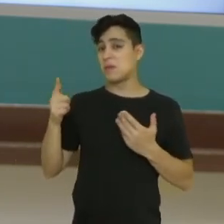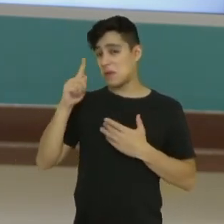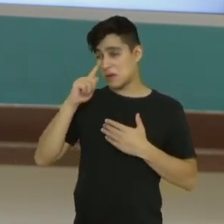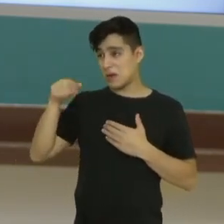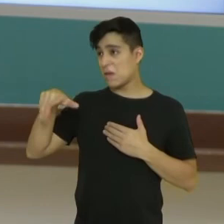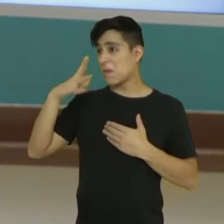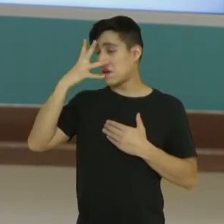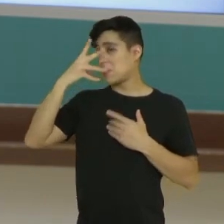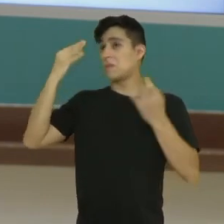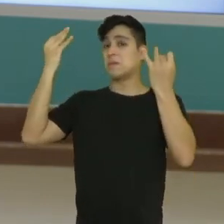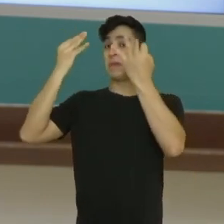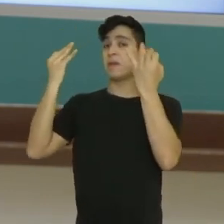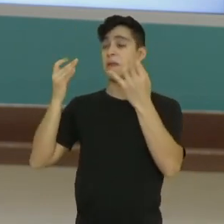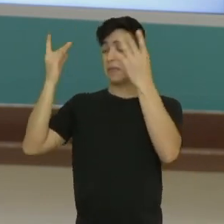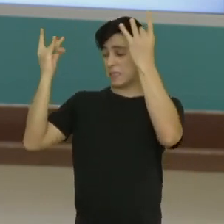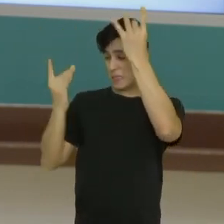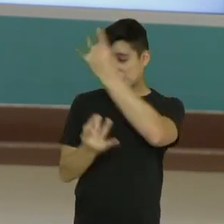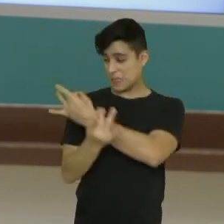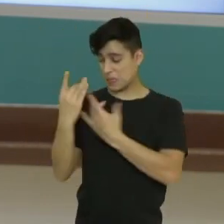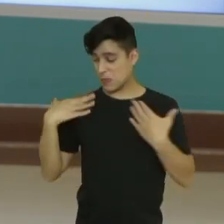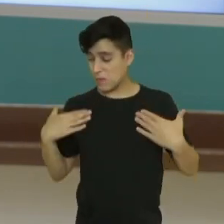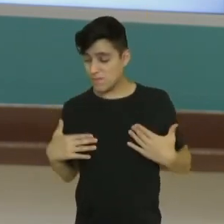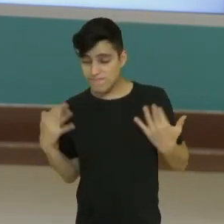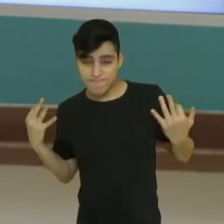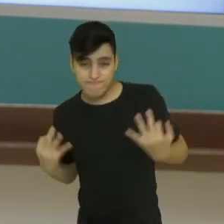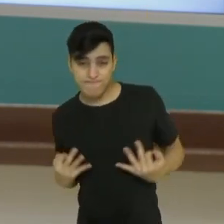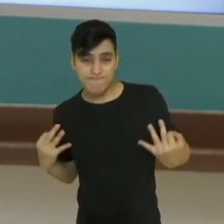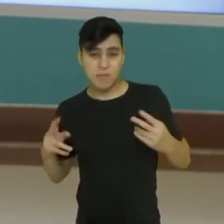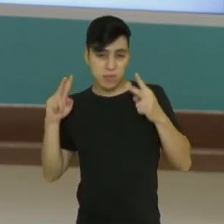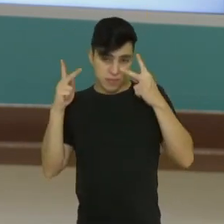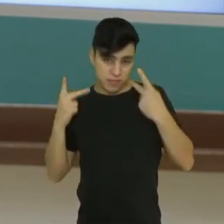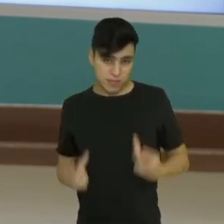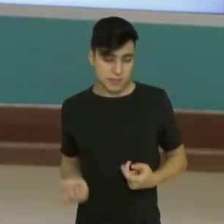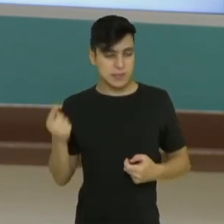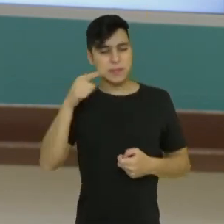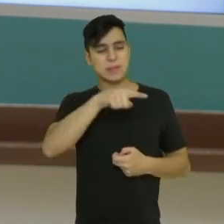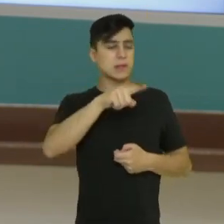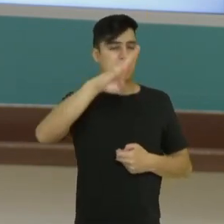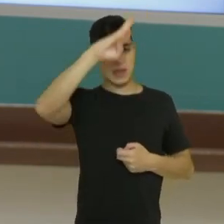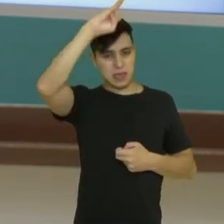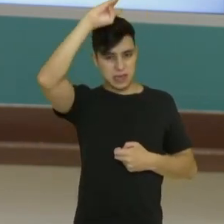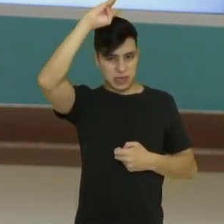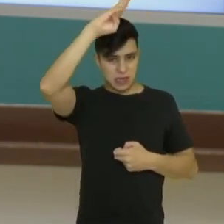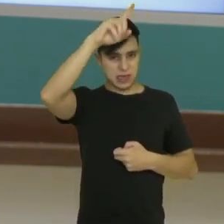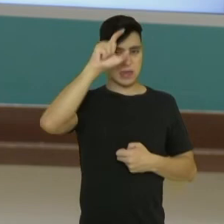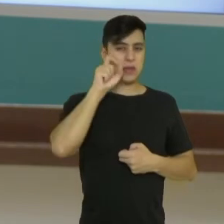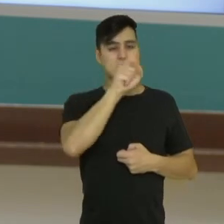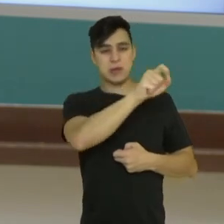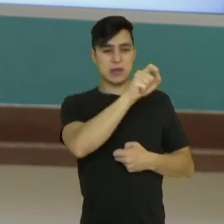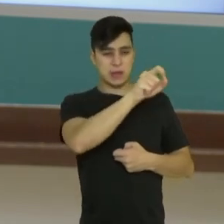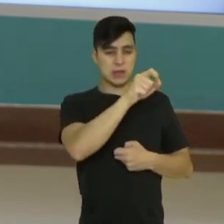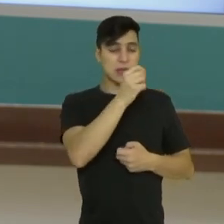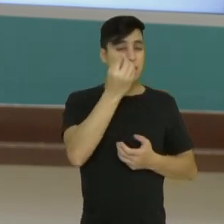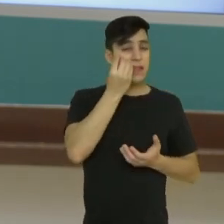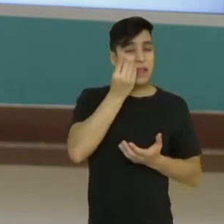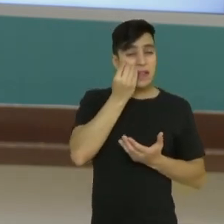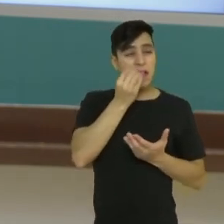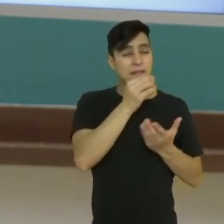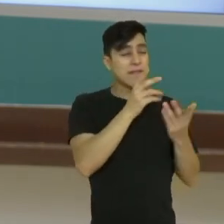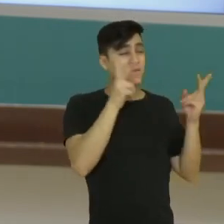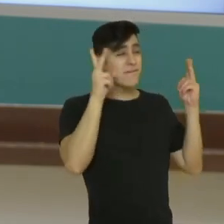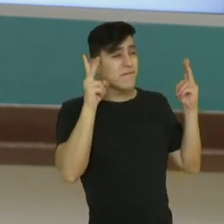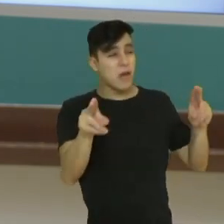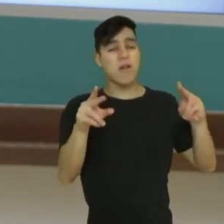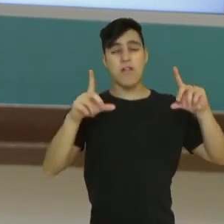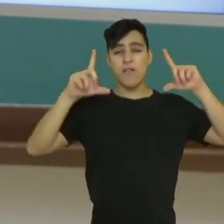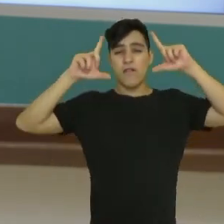melhor de cada parte do corpo humano para fazer um humano perfeito. E vamos ter já no romano aquela coisa de reproduzir o fiel, uma